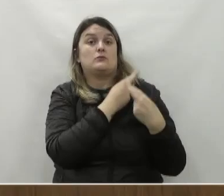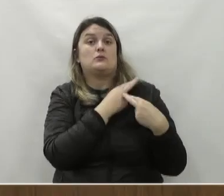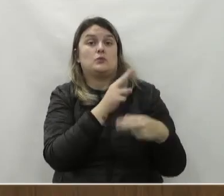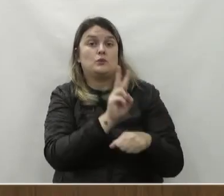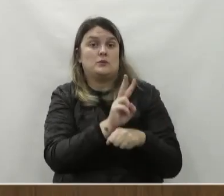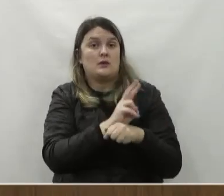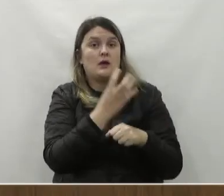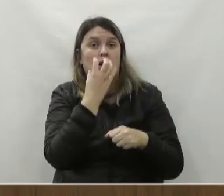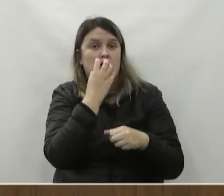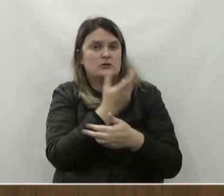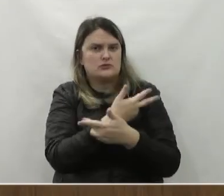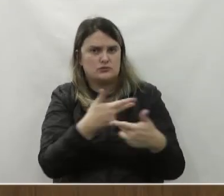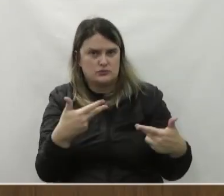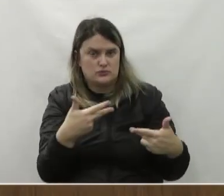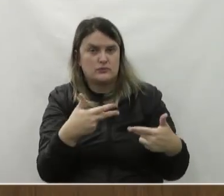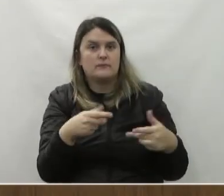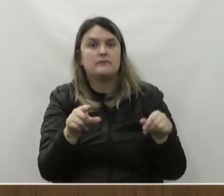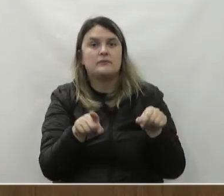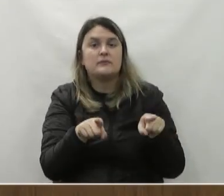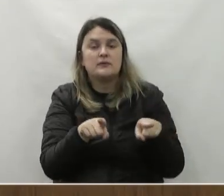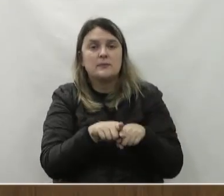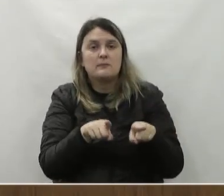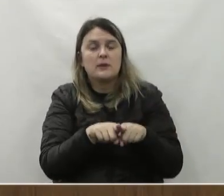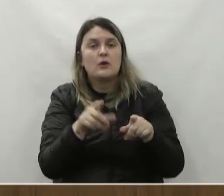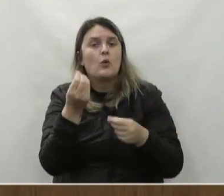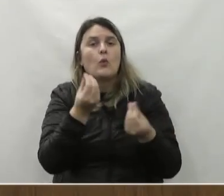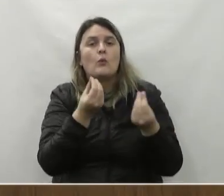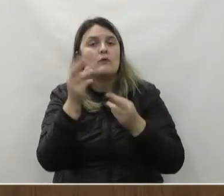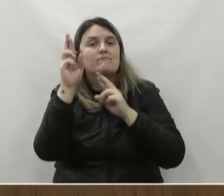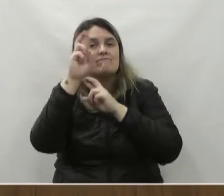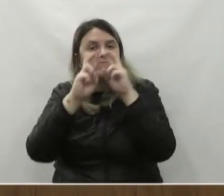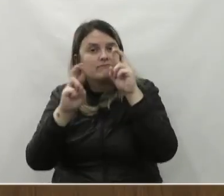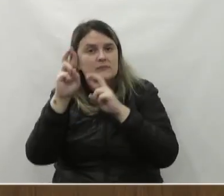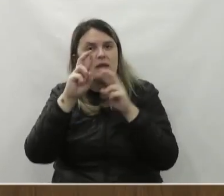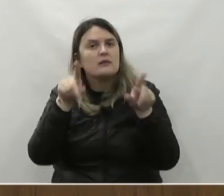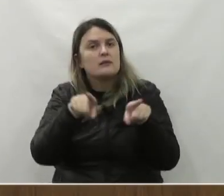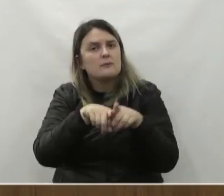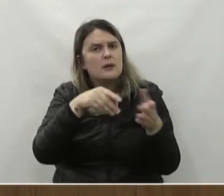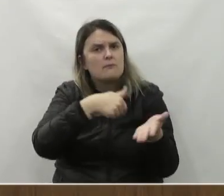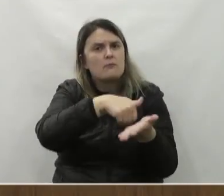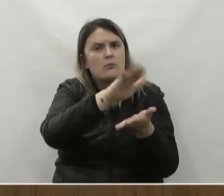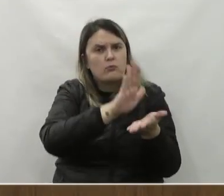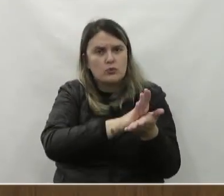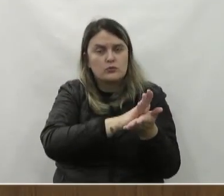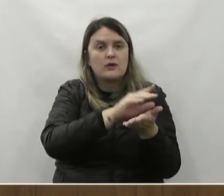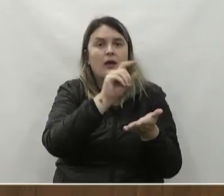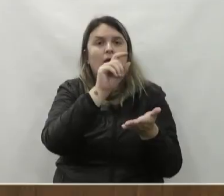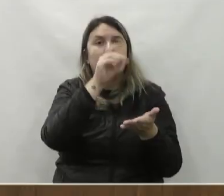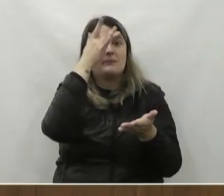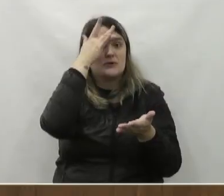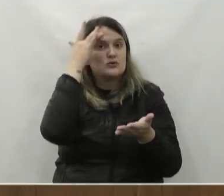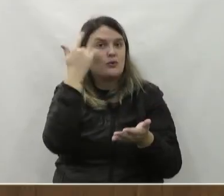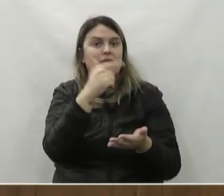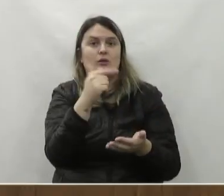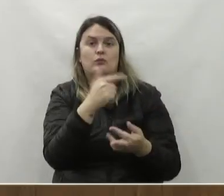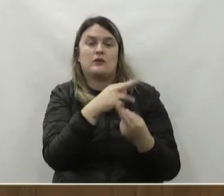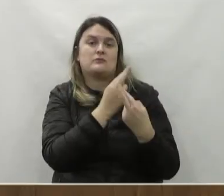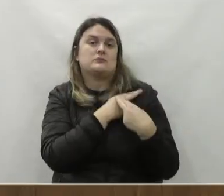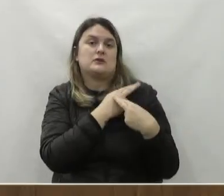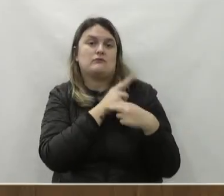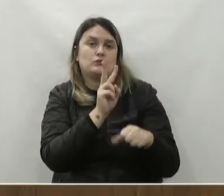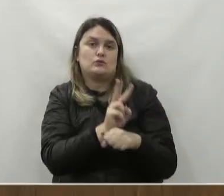atendimento, bem como implantar mecanismos de fiscalização e penalização aos tutores que não mantêm seus